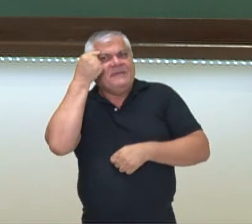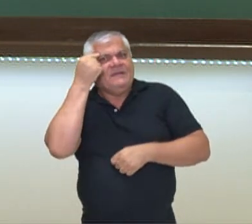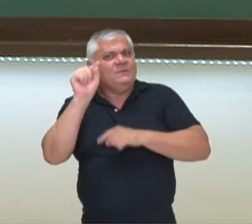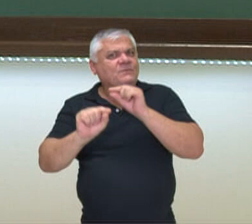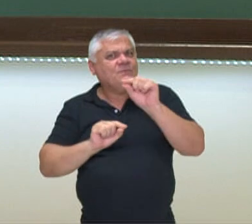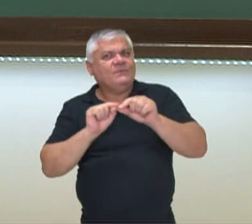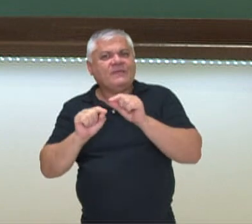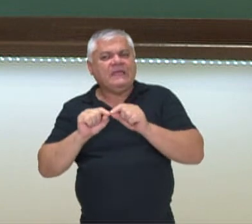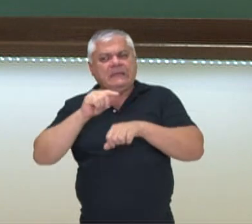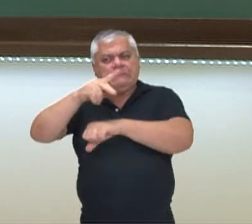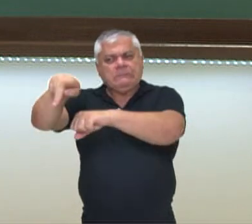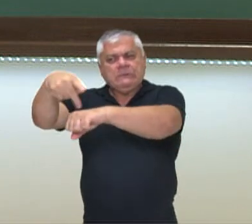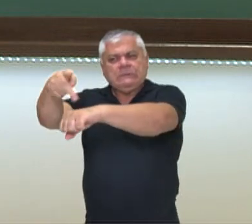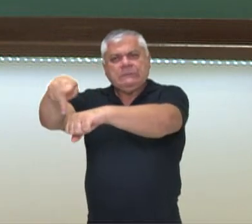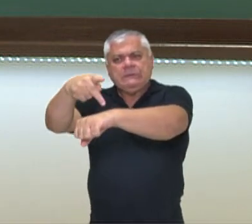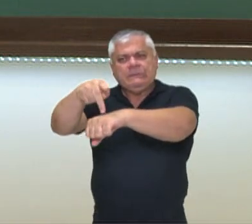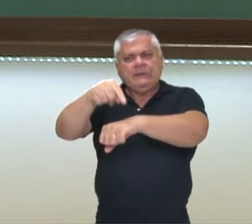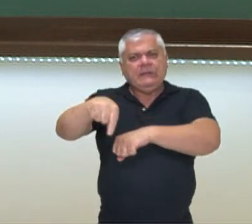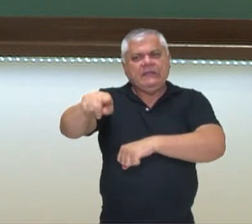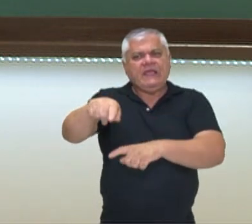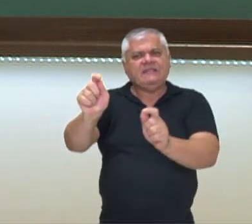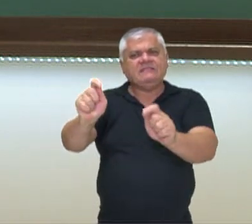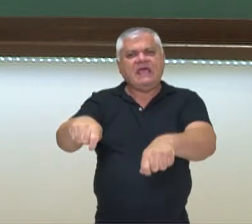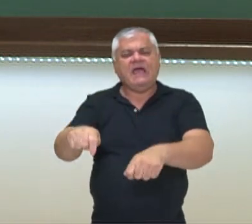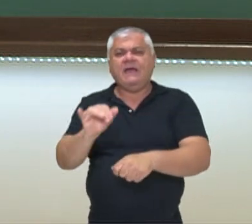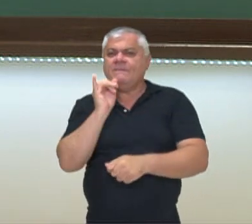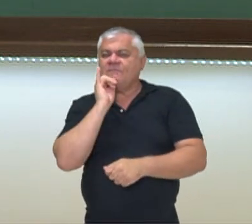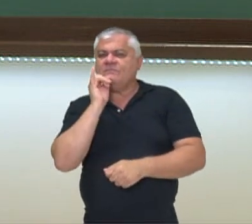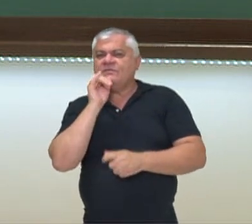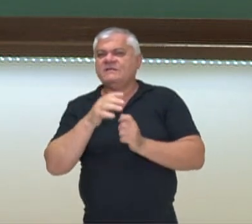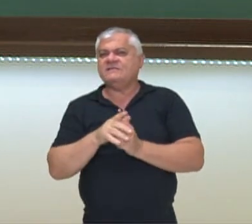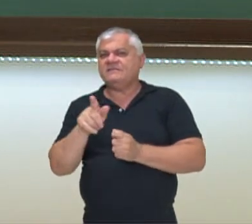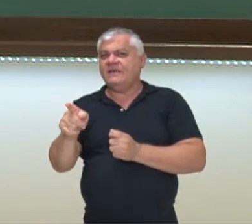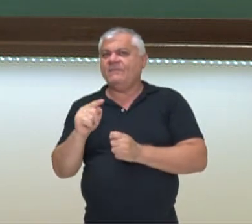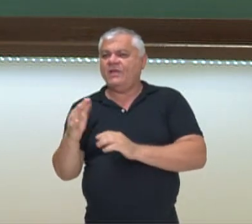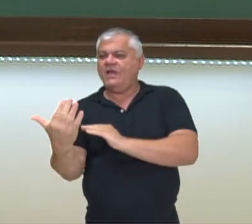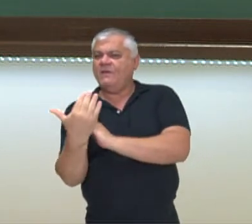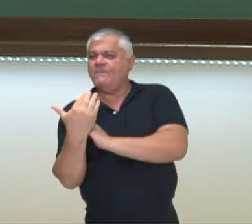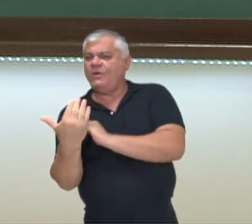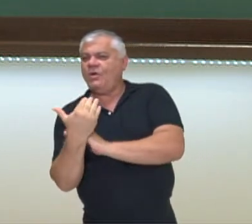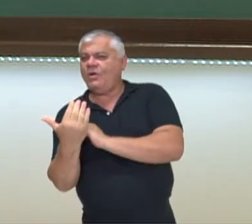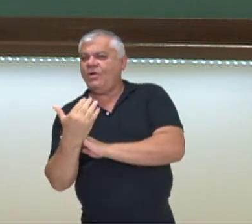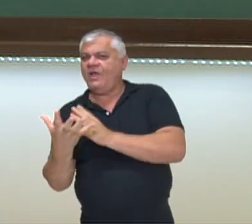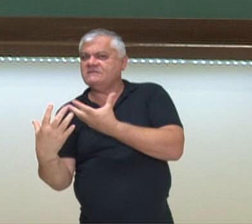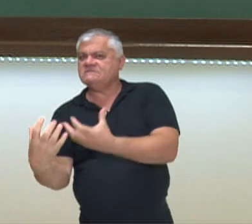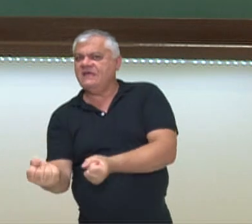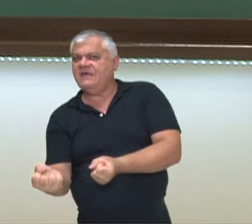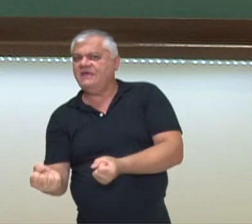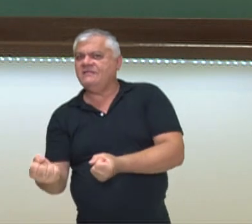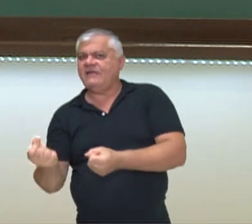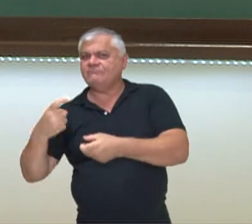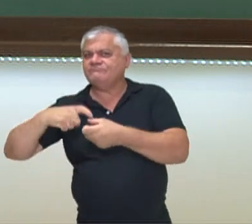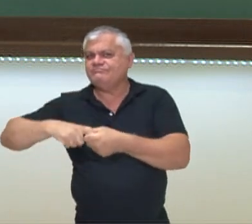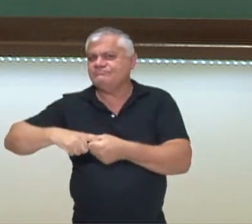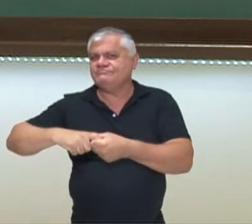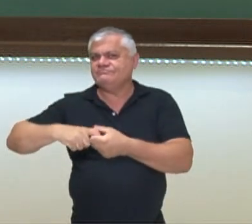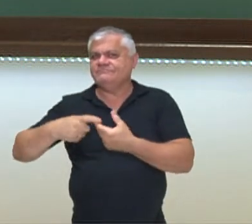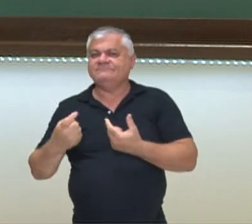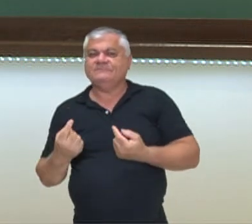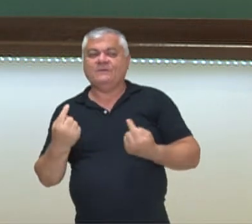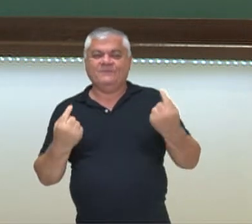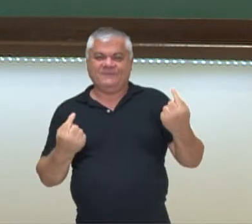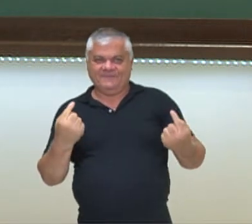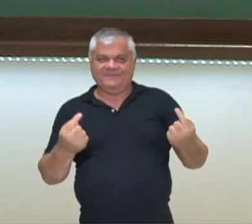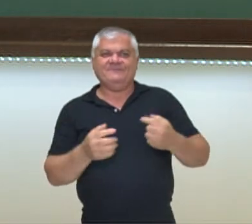esses outros países poderiam dar margem ao seu tipo de regime, ou capitalista ou socialista. E